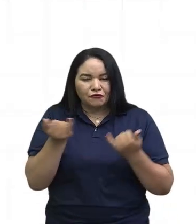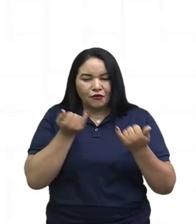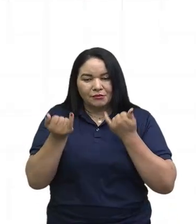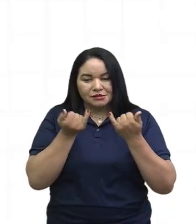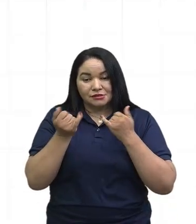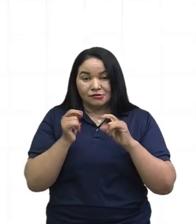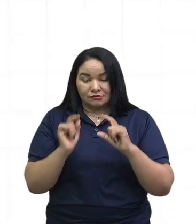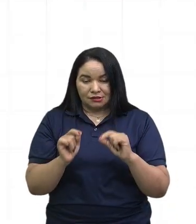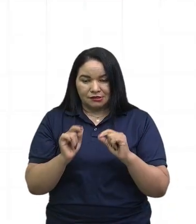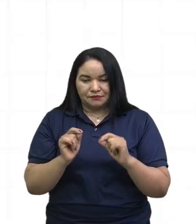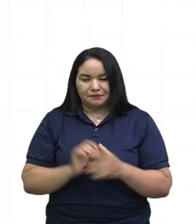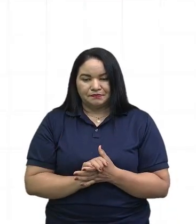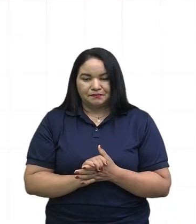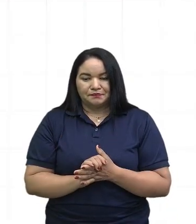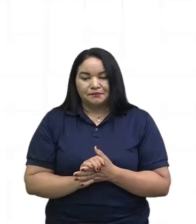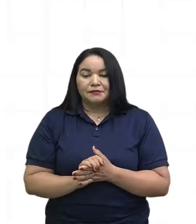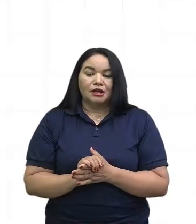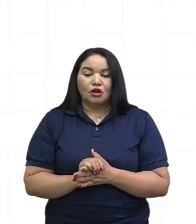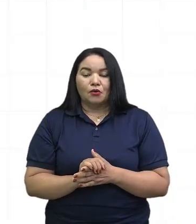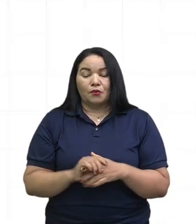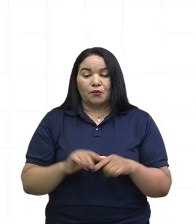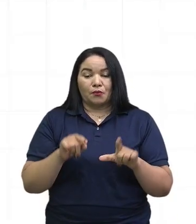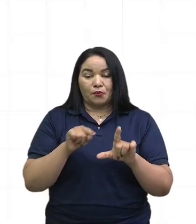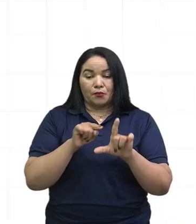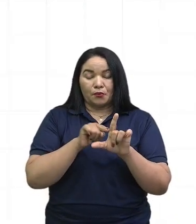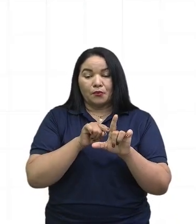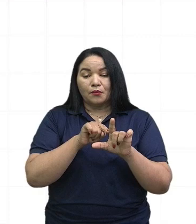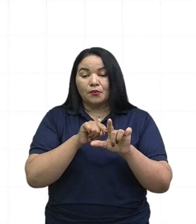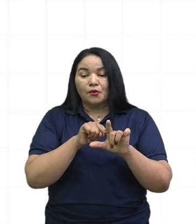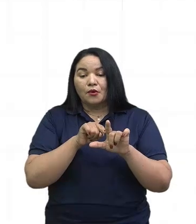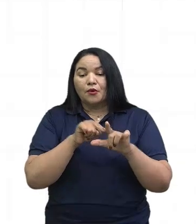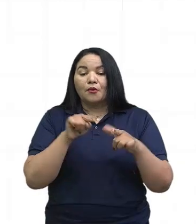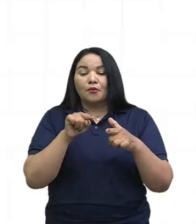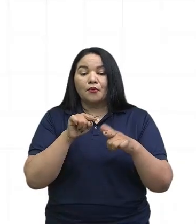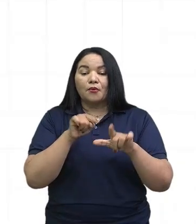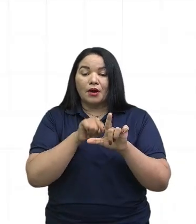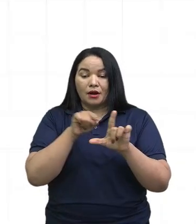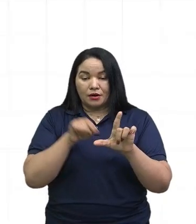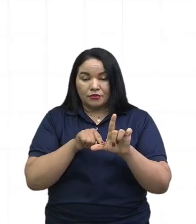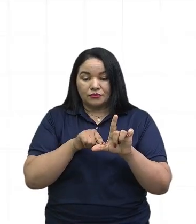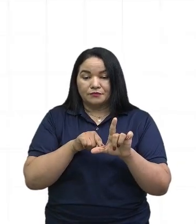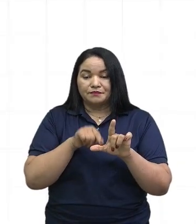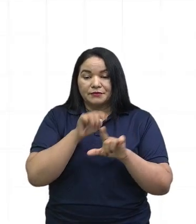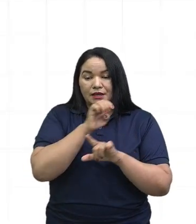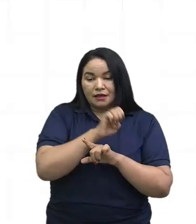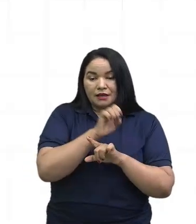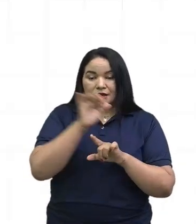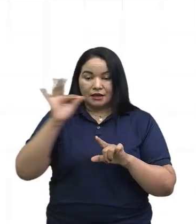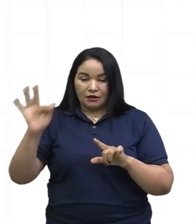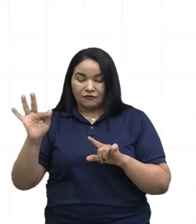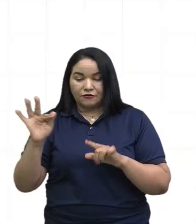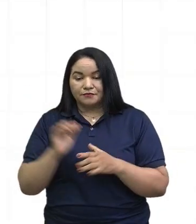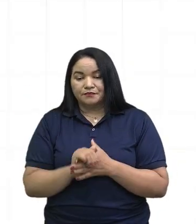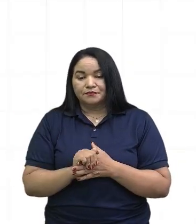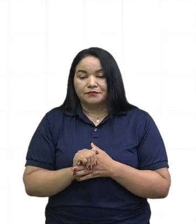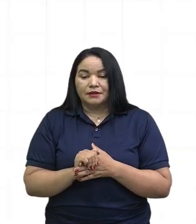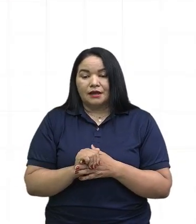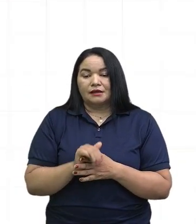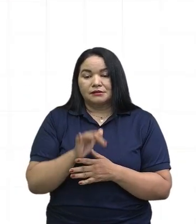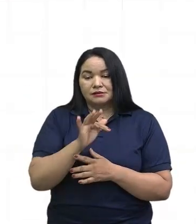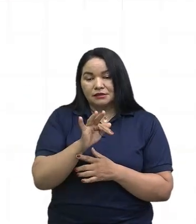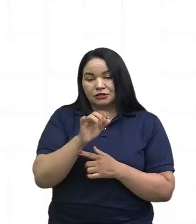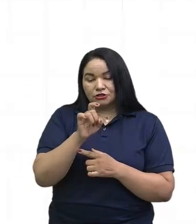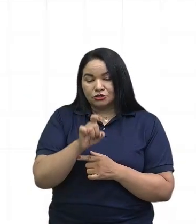ó? Sabemos que o ângulo EAF, ele é representado por 7x menos 5.